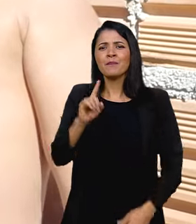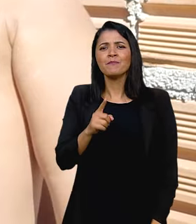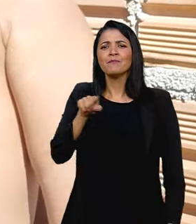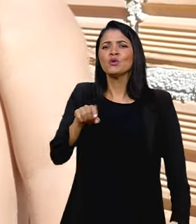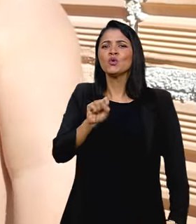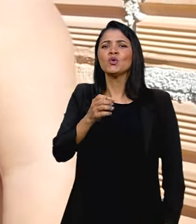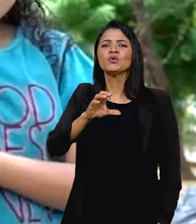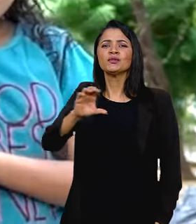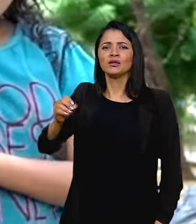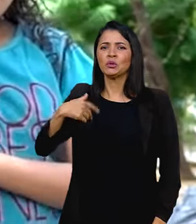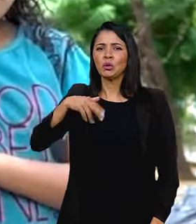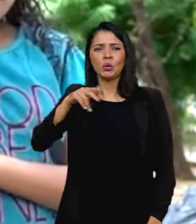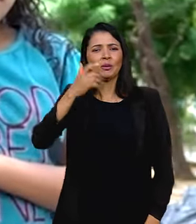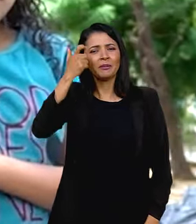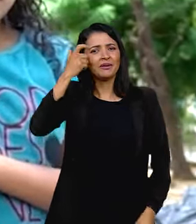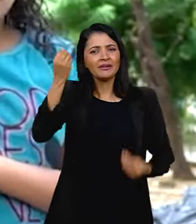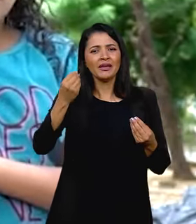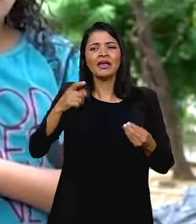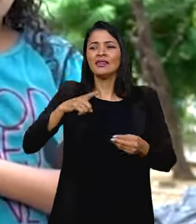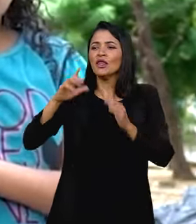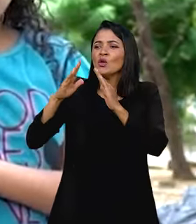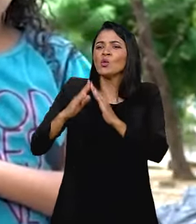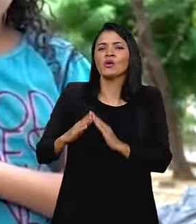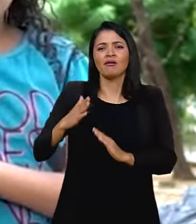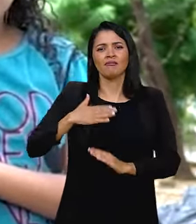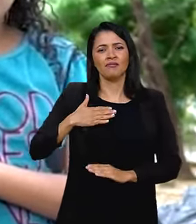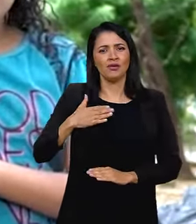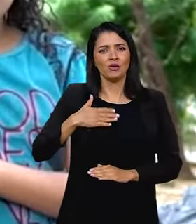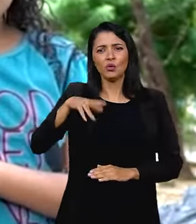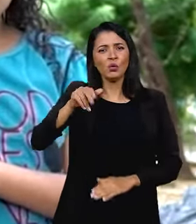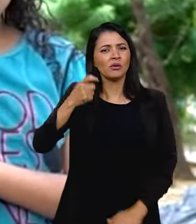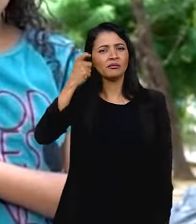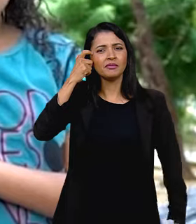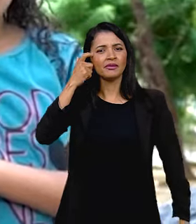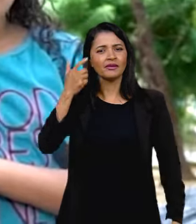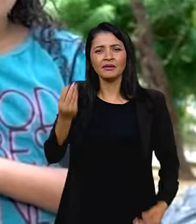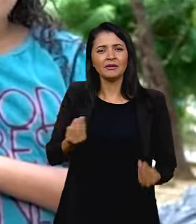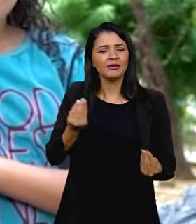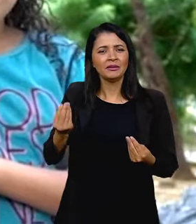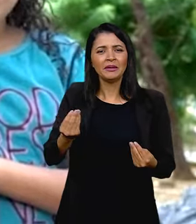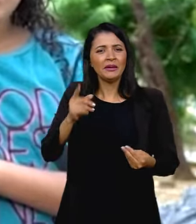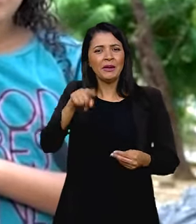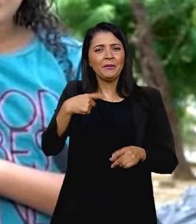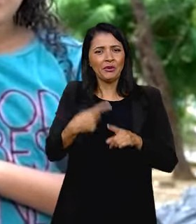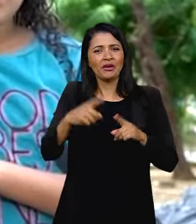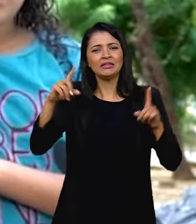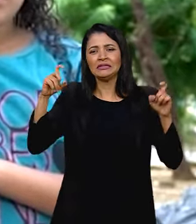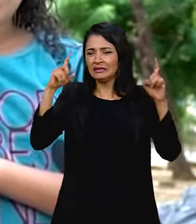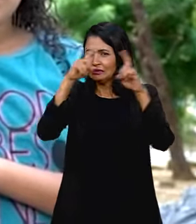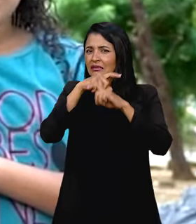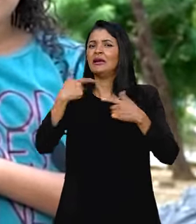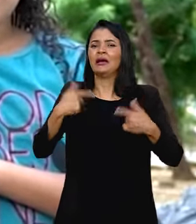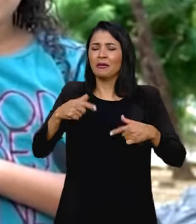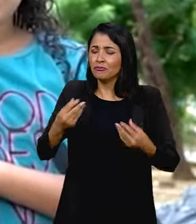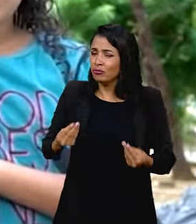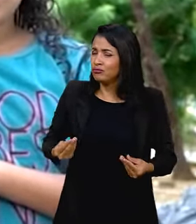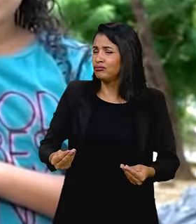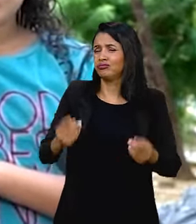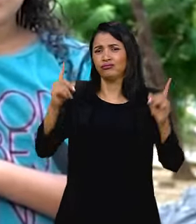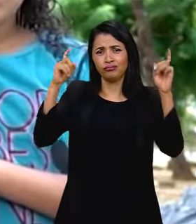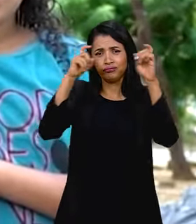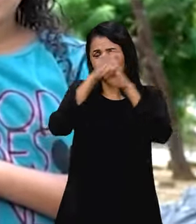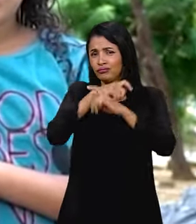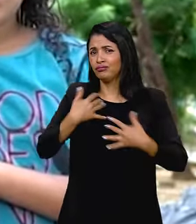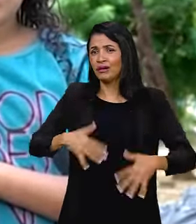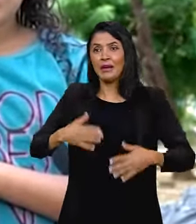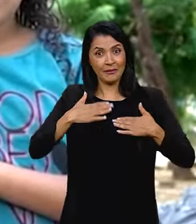nesses 1800 que imaginei que eu ia ter minha meu cantinho nunca porque a dificuldade que a gente encontra é